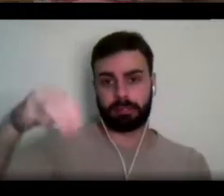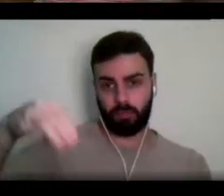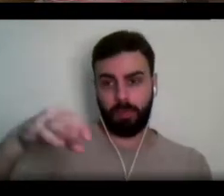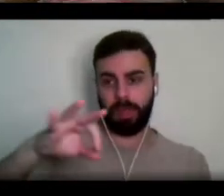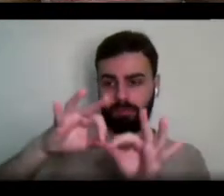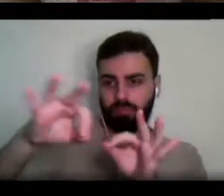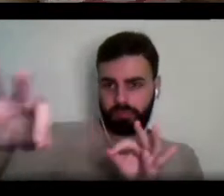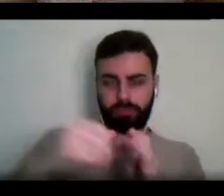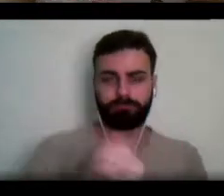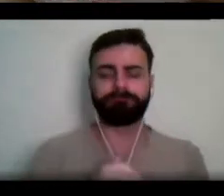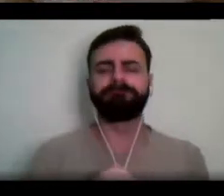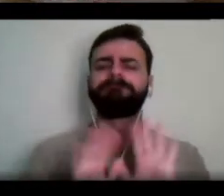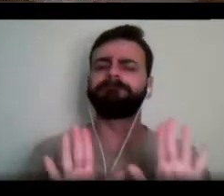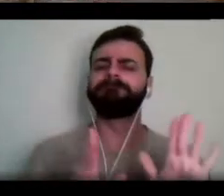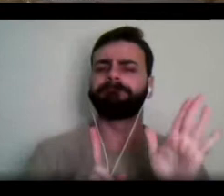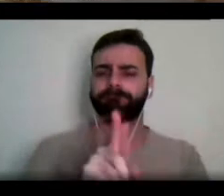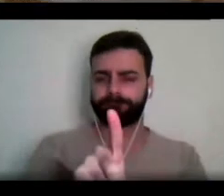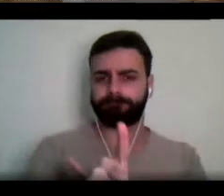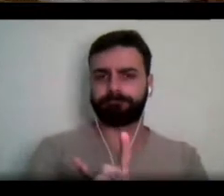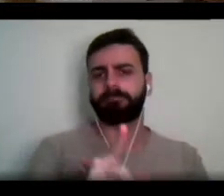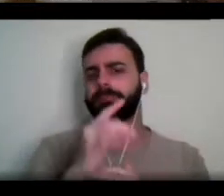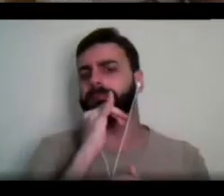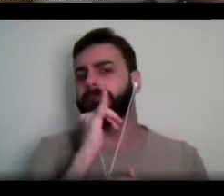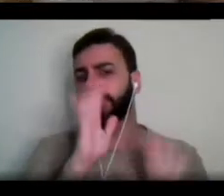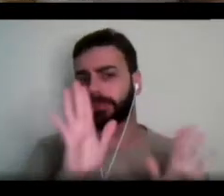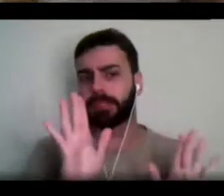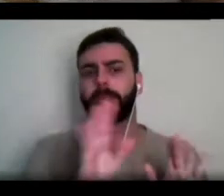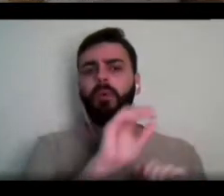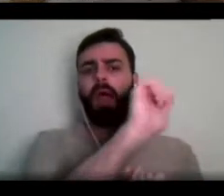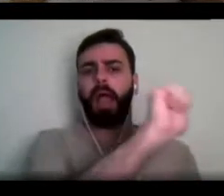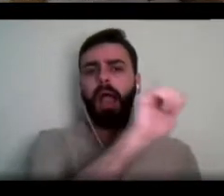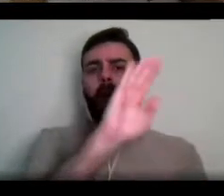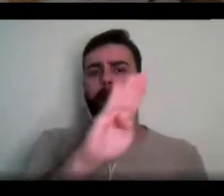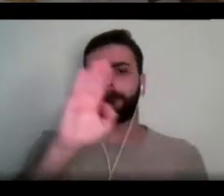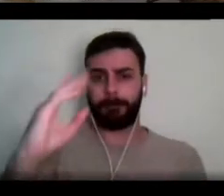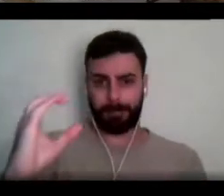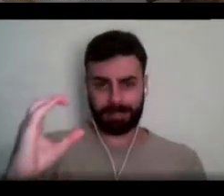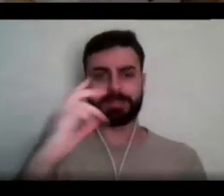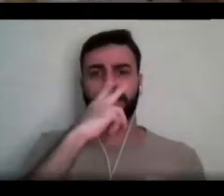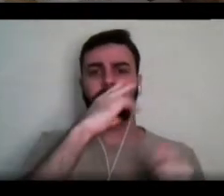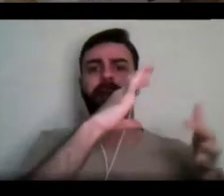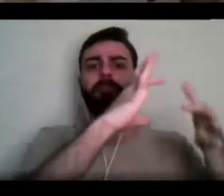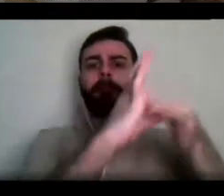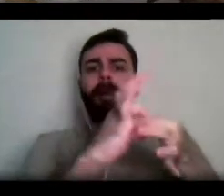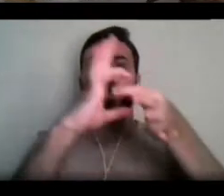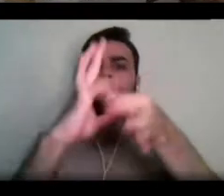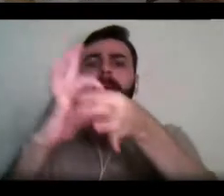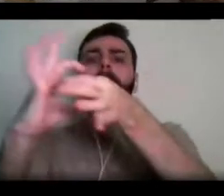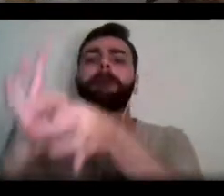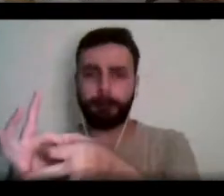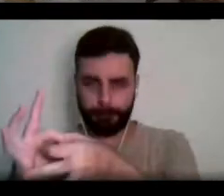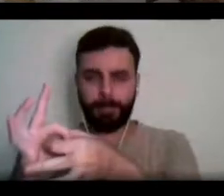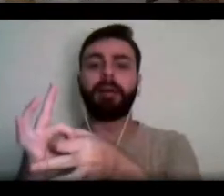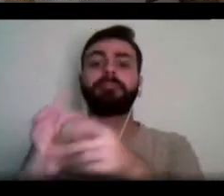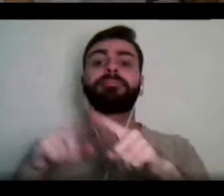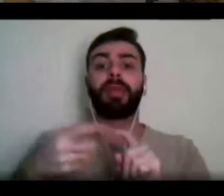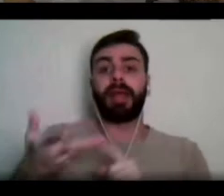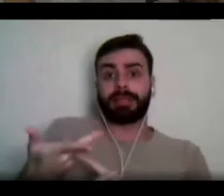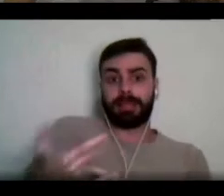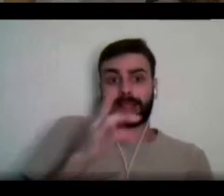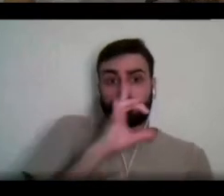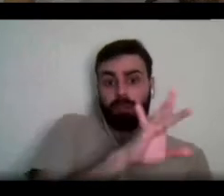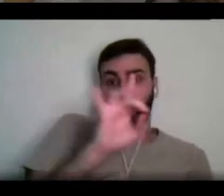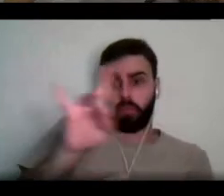num intervalo de espaço de 75 metros. Então, a pergunta é, suponha que uma etapa